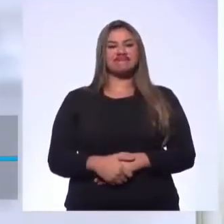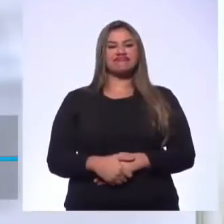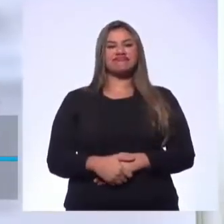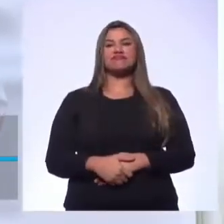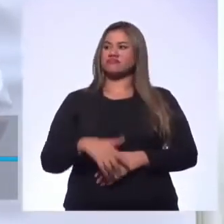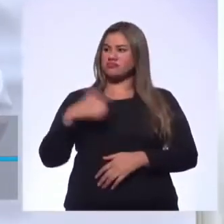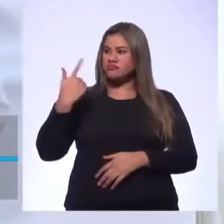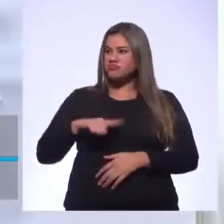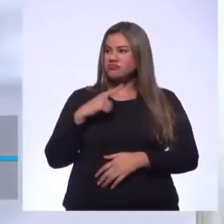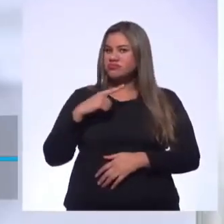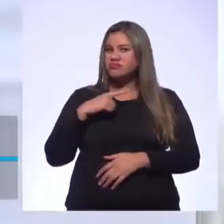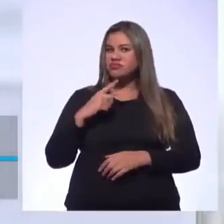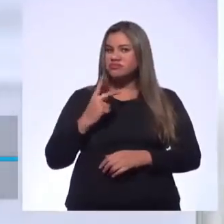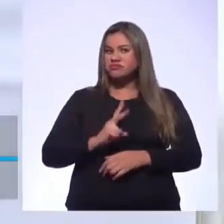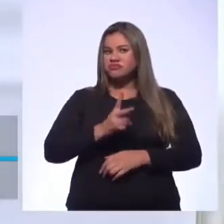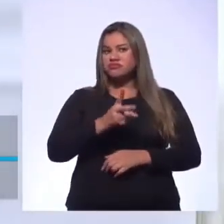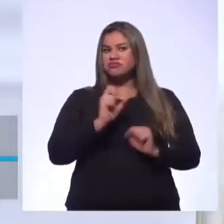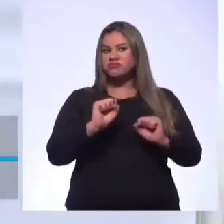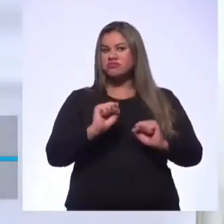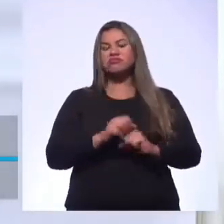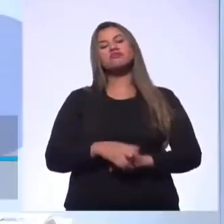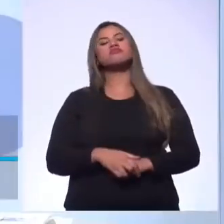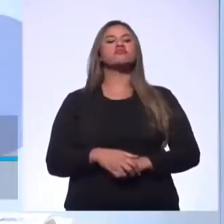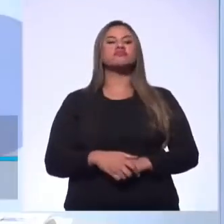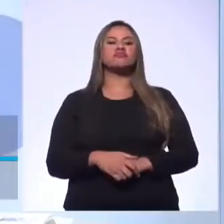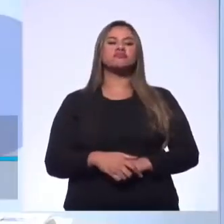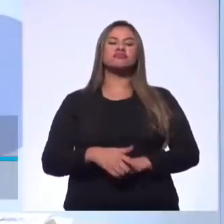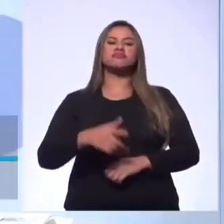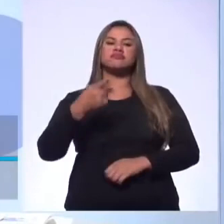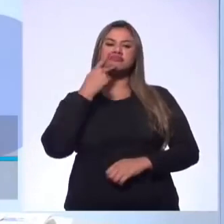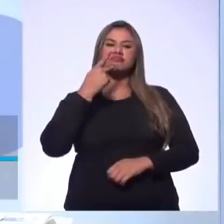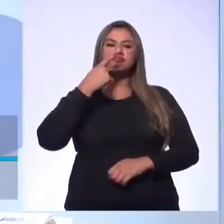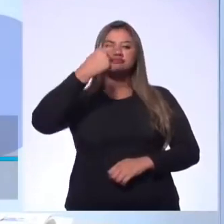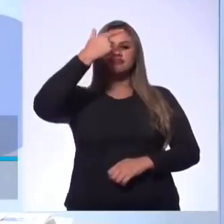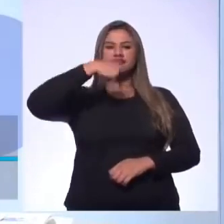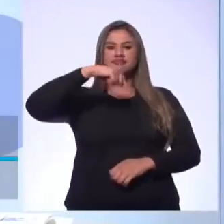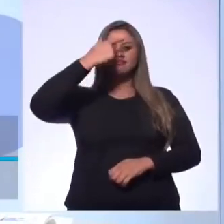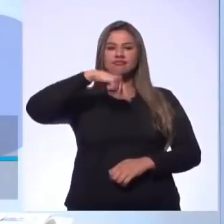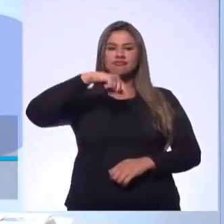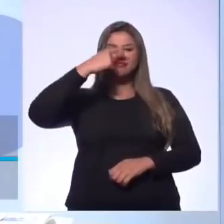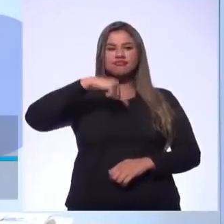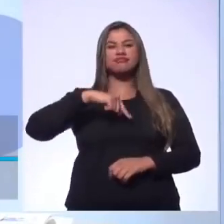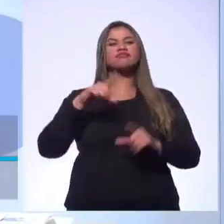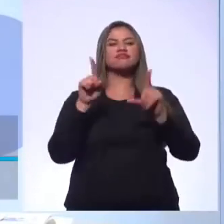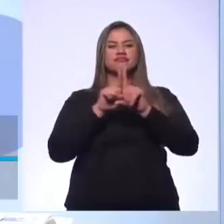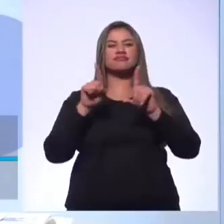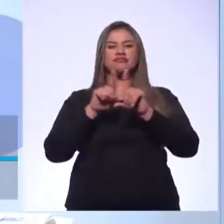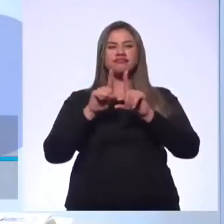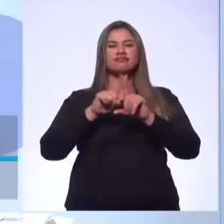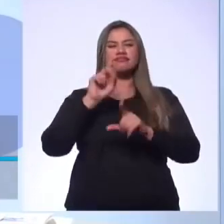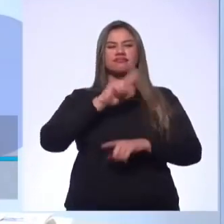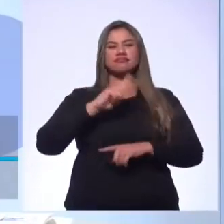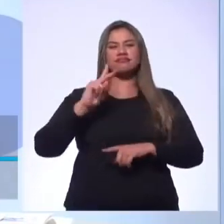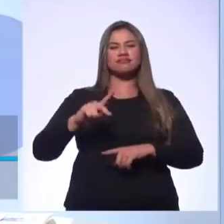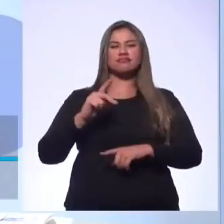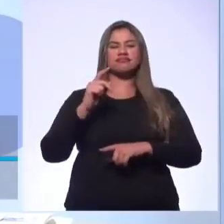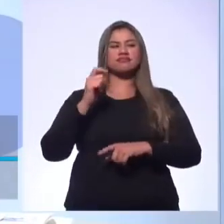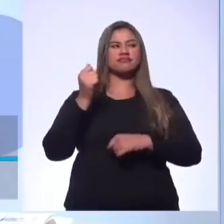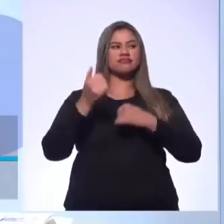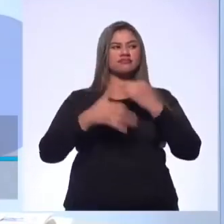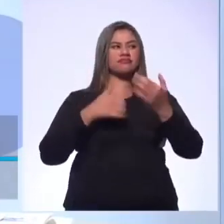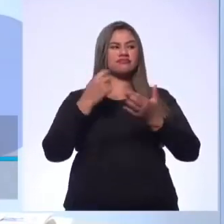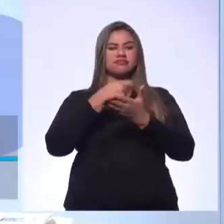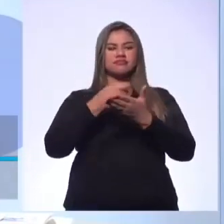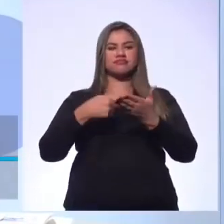Mais alguma coisa aí, professor? Eu posso prosseguir? Eu falei, né, a gripe, teve a participação dos professores e algumas pessoas que escreveram aqui